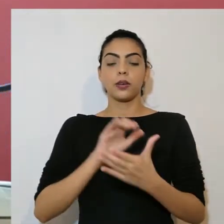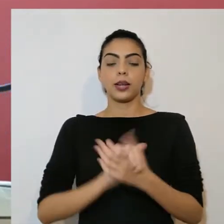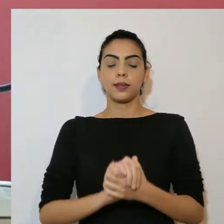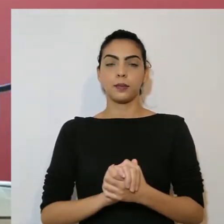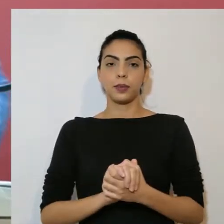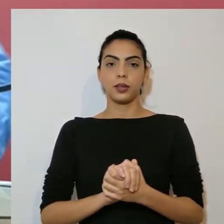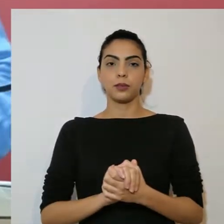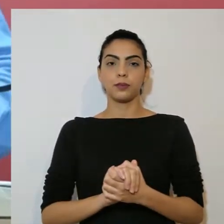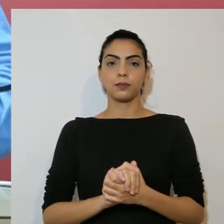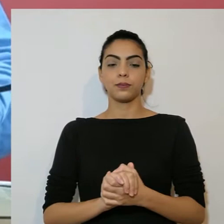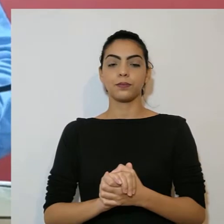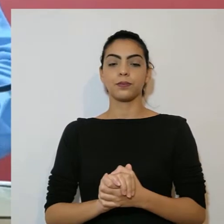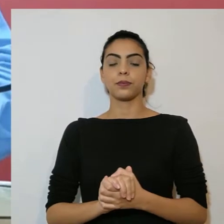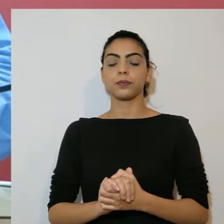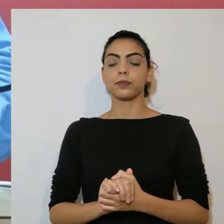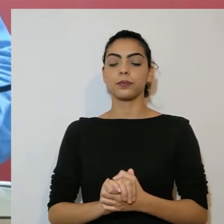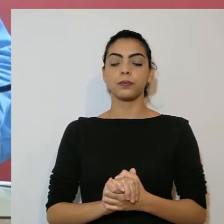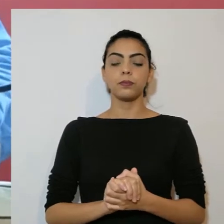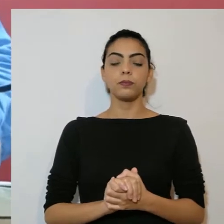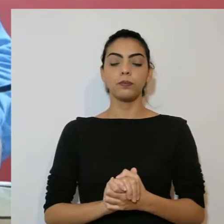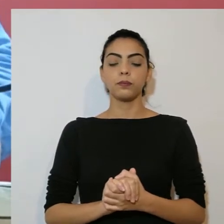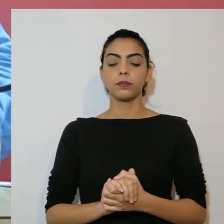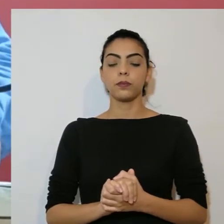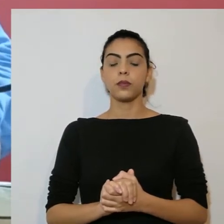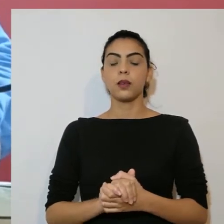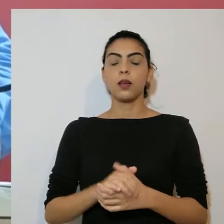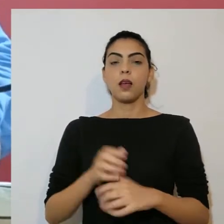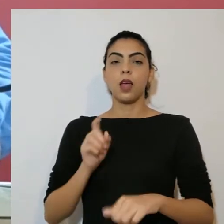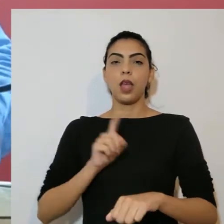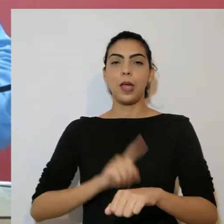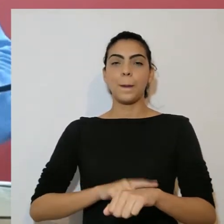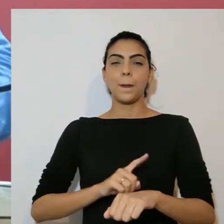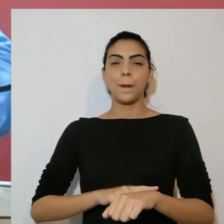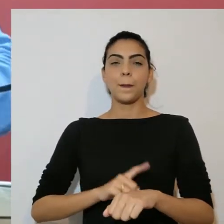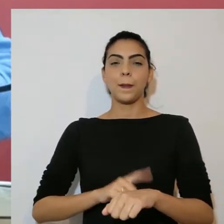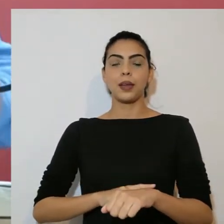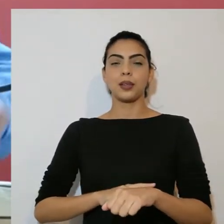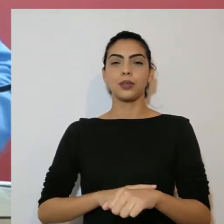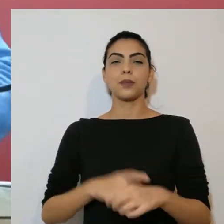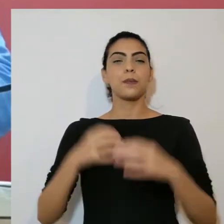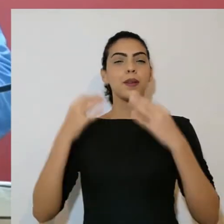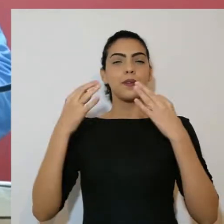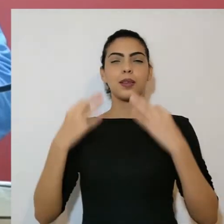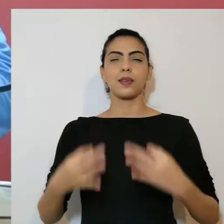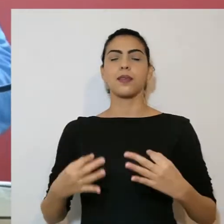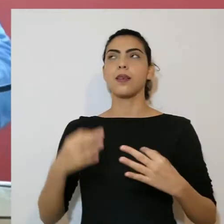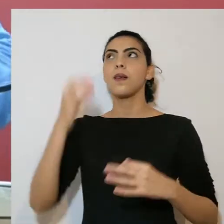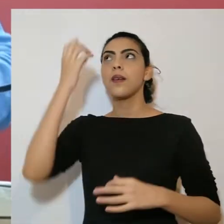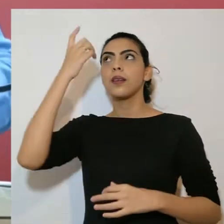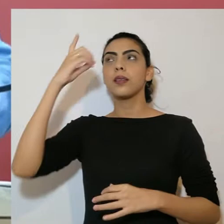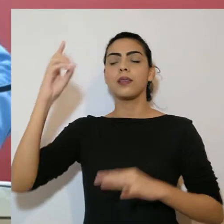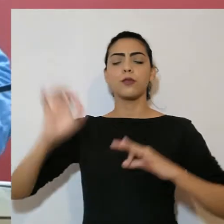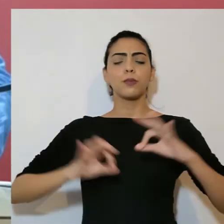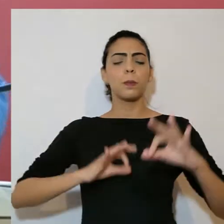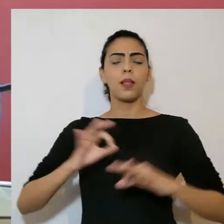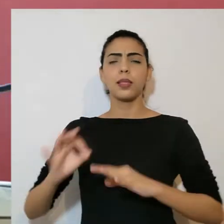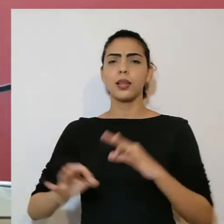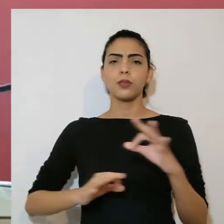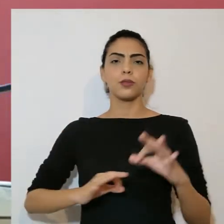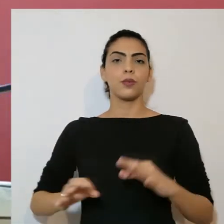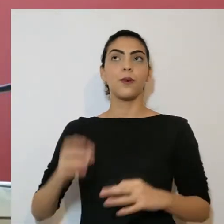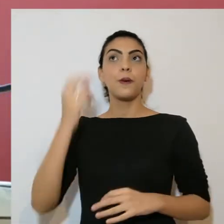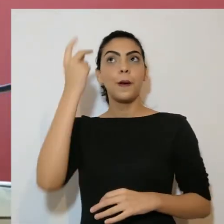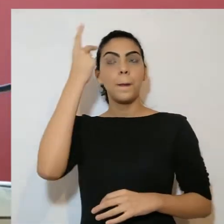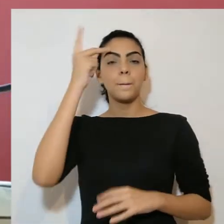o grande estado de excelência e Deus realizou o casamento, Deus planejou